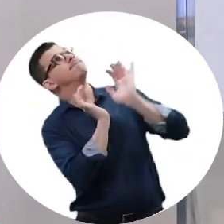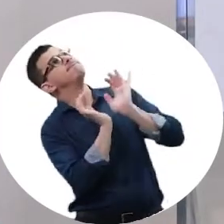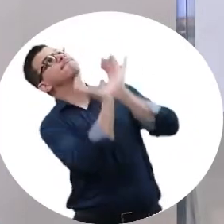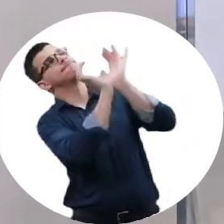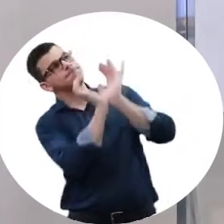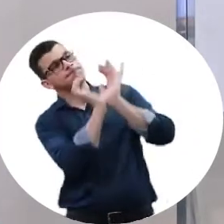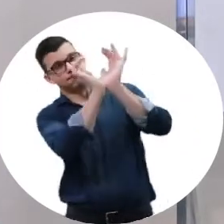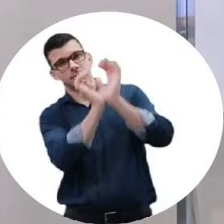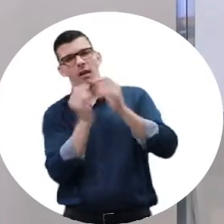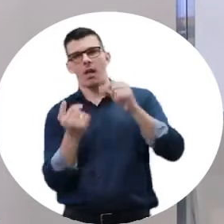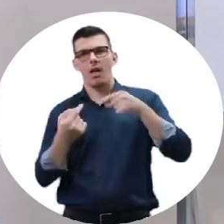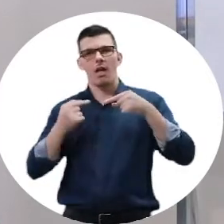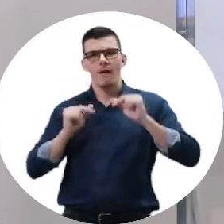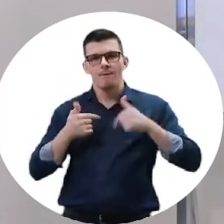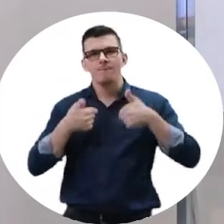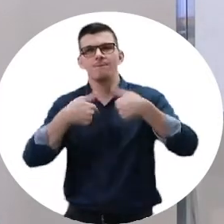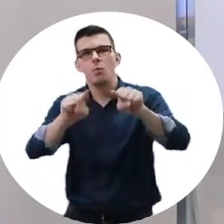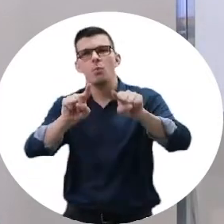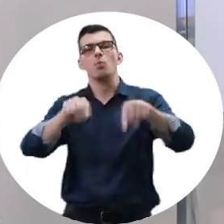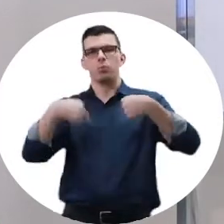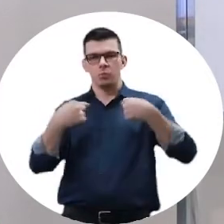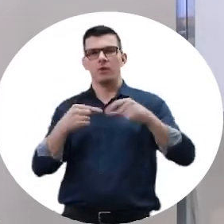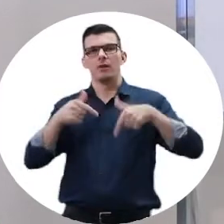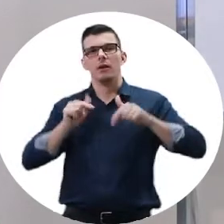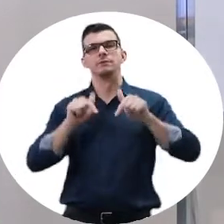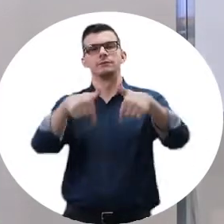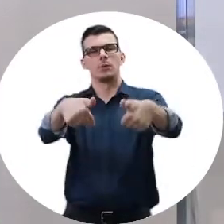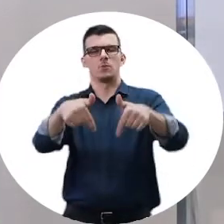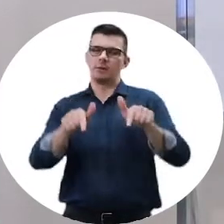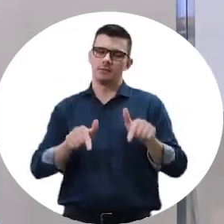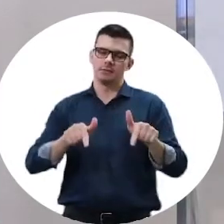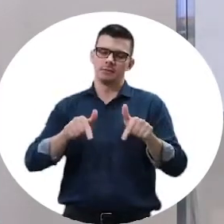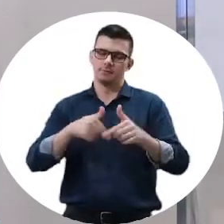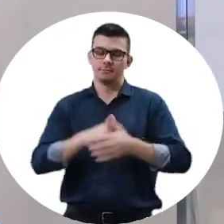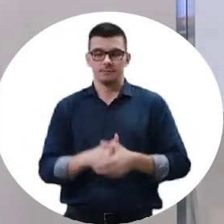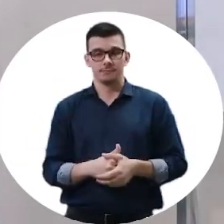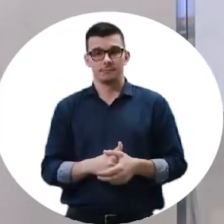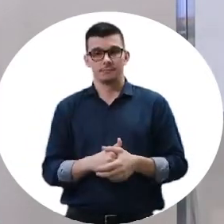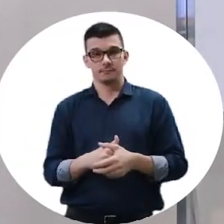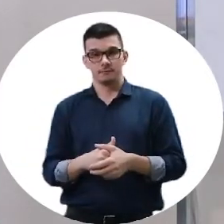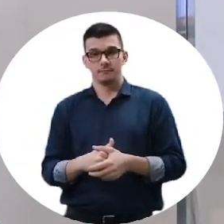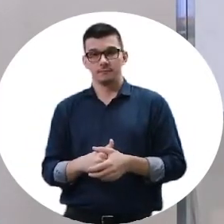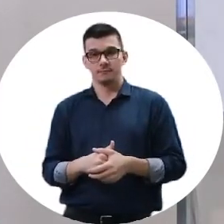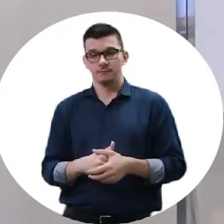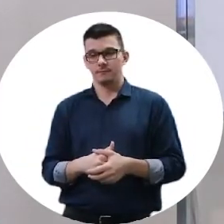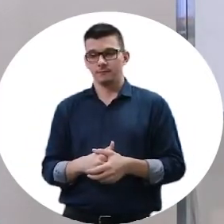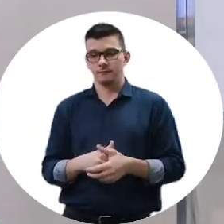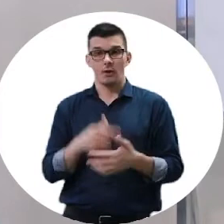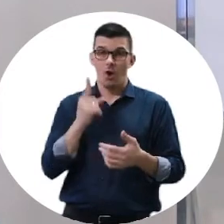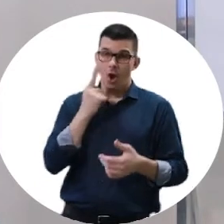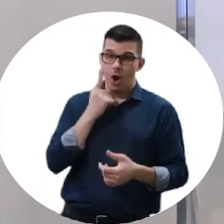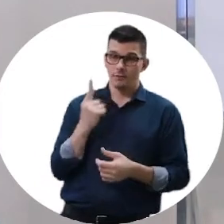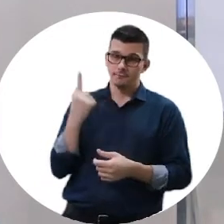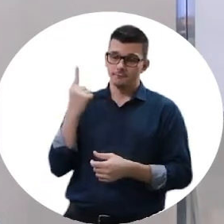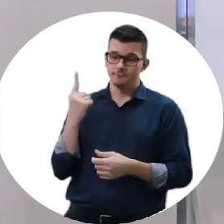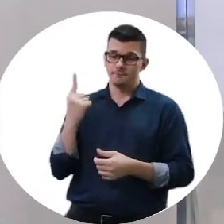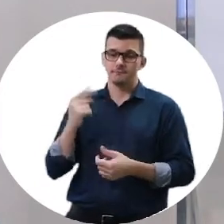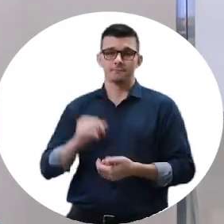a força que eu estou fazendo no chão e o chão está fazendo em mim é a força normal. Então, nesse caso aqui, essa é a